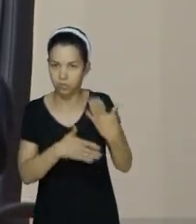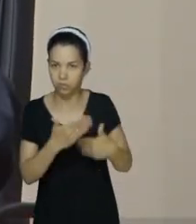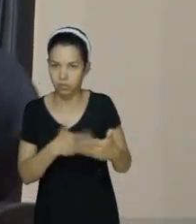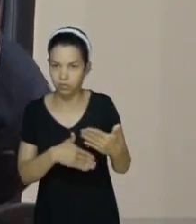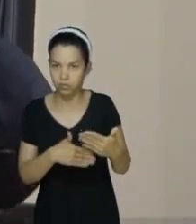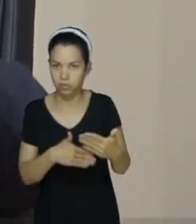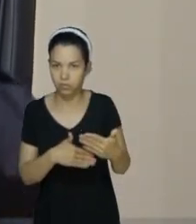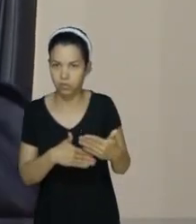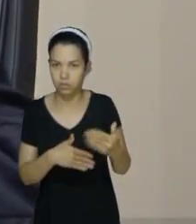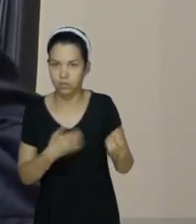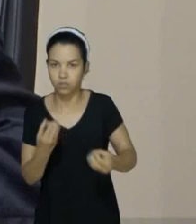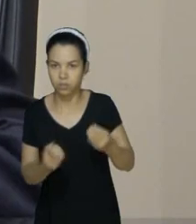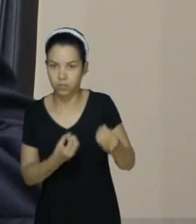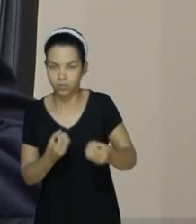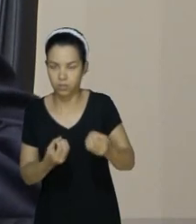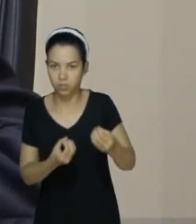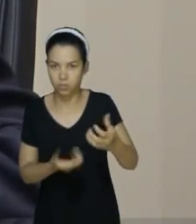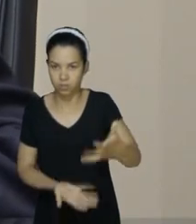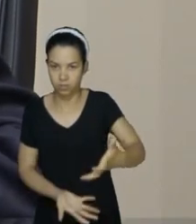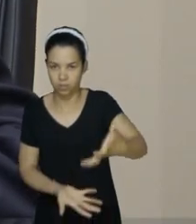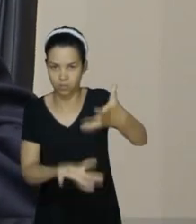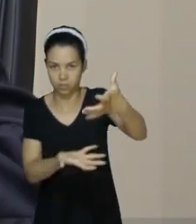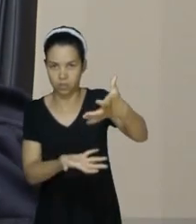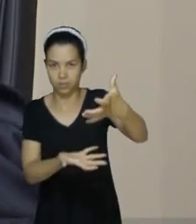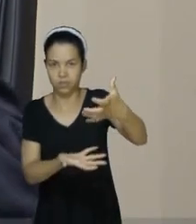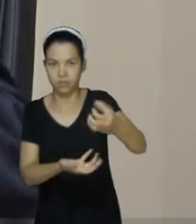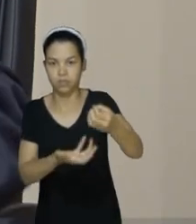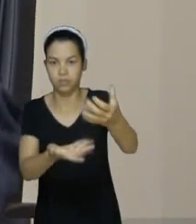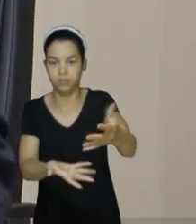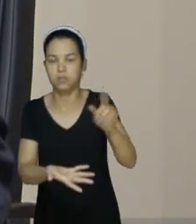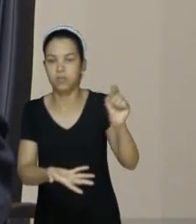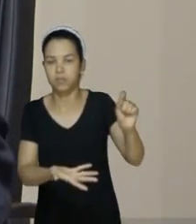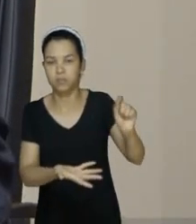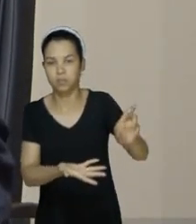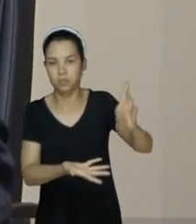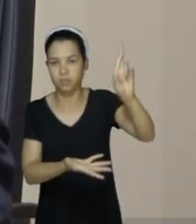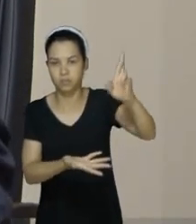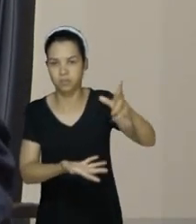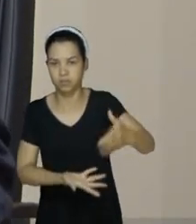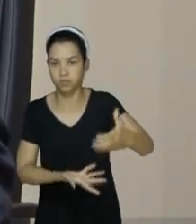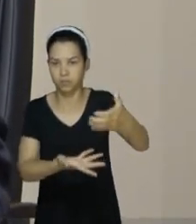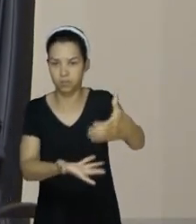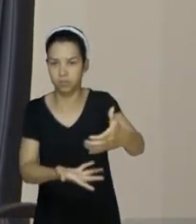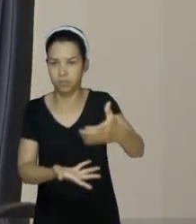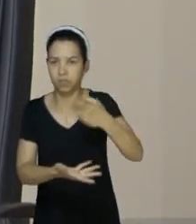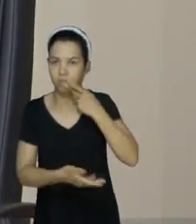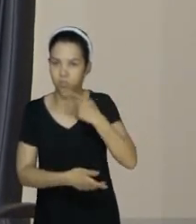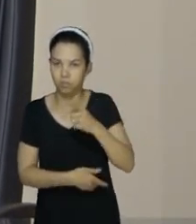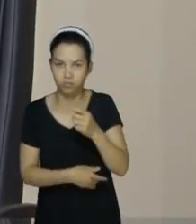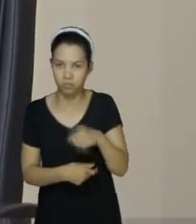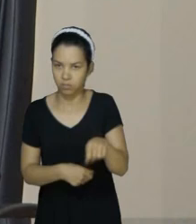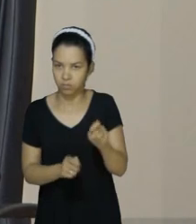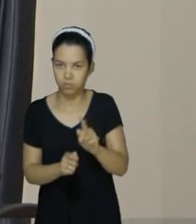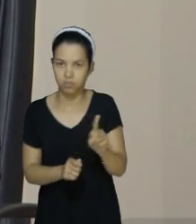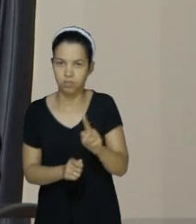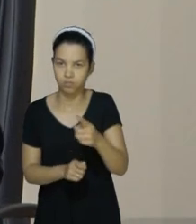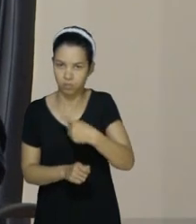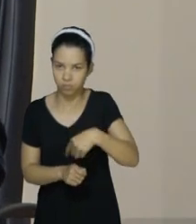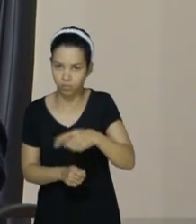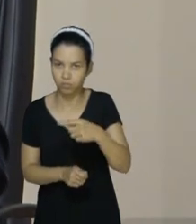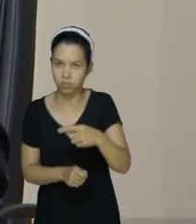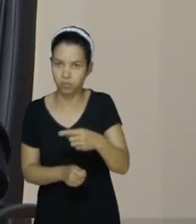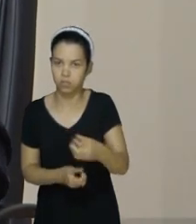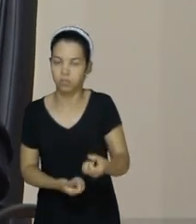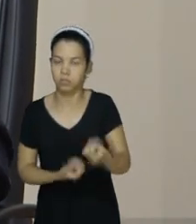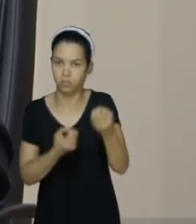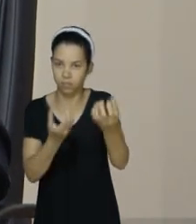que a gente vai levar esse troféu desse tamanho, né? Quem é que vai ser o responsável? Aí me disseram lá, não, nós vamos lá entregar.